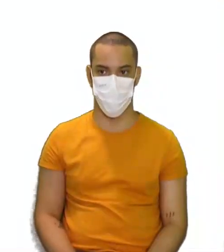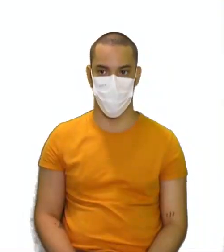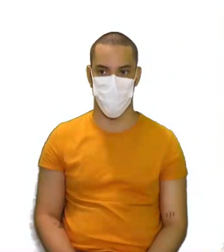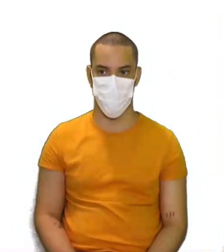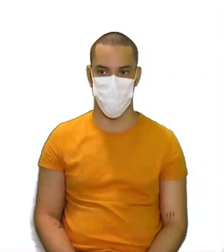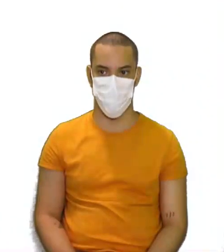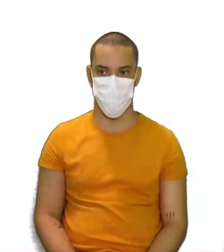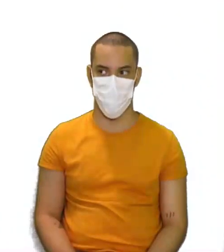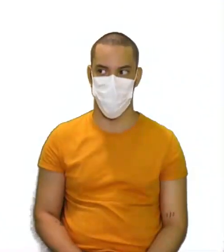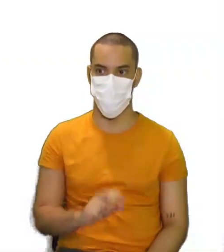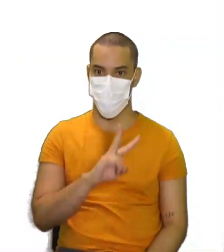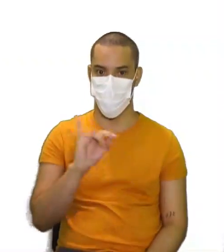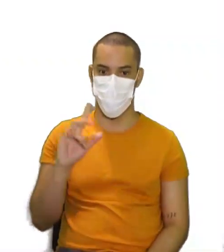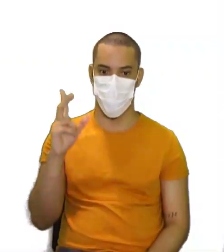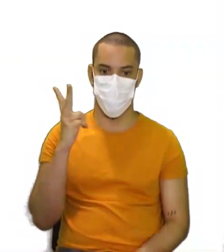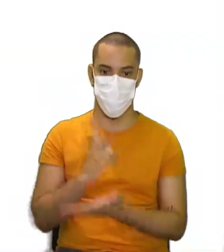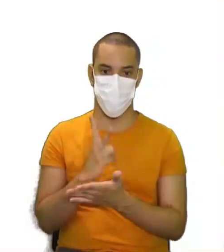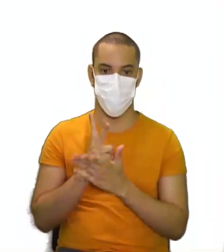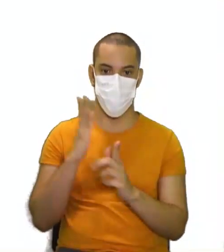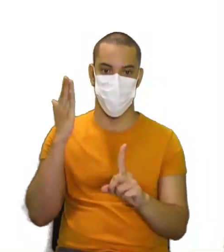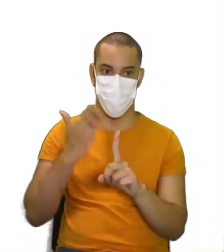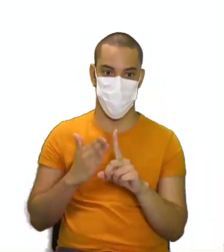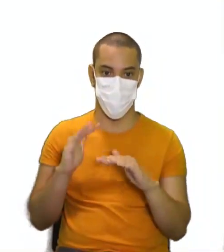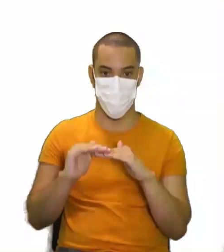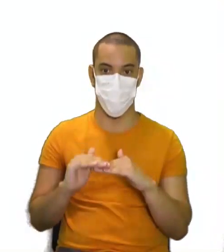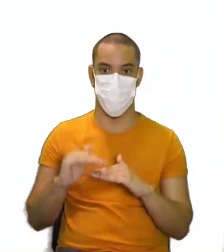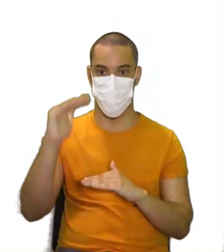desculpa, então vai estar direcionado para cima.